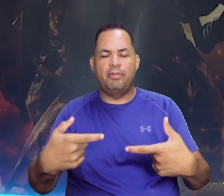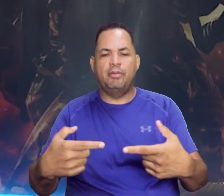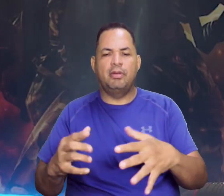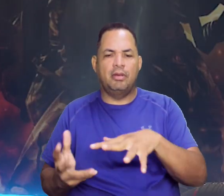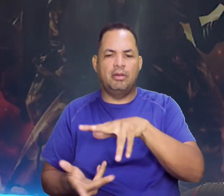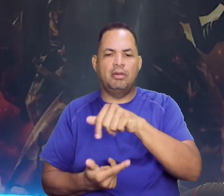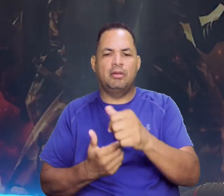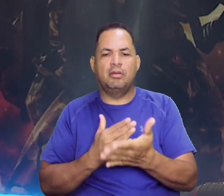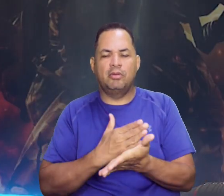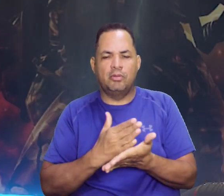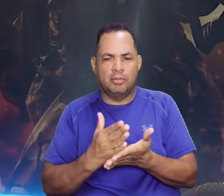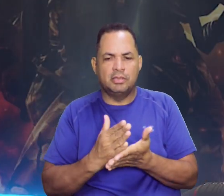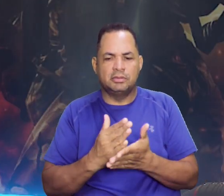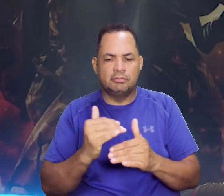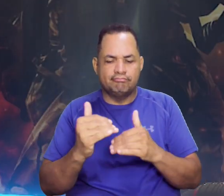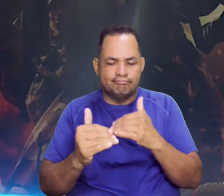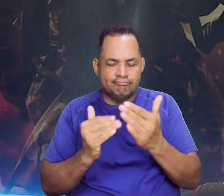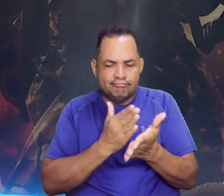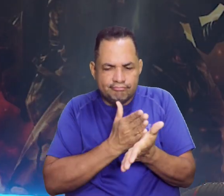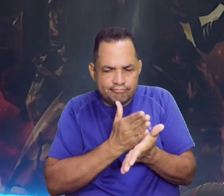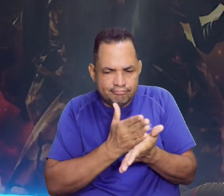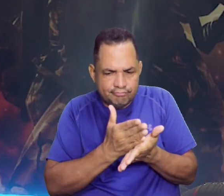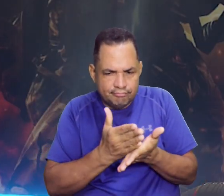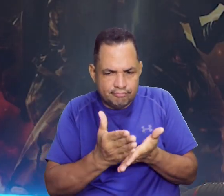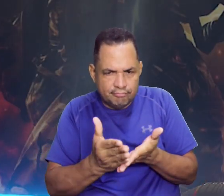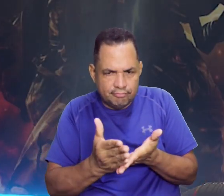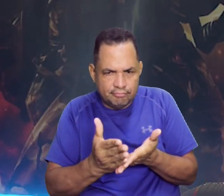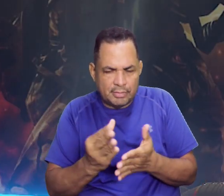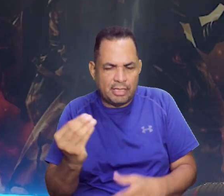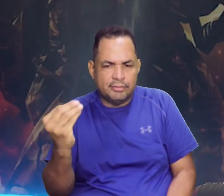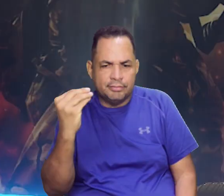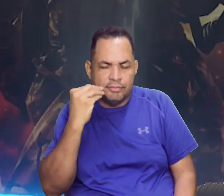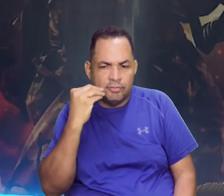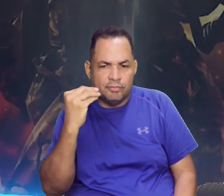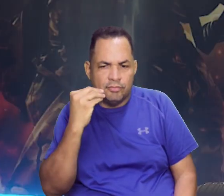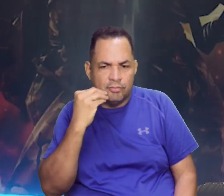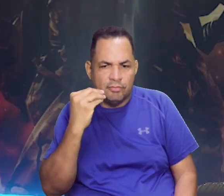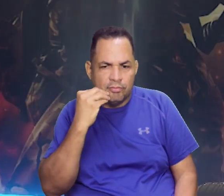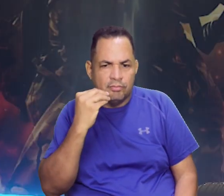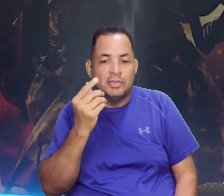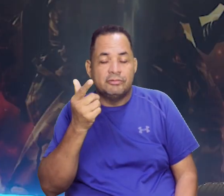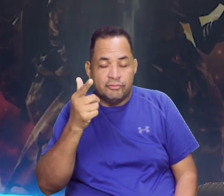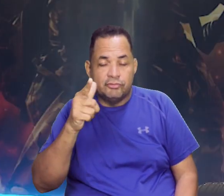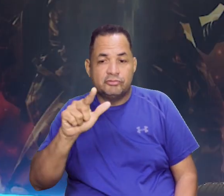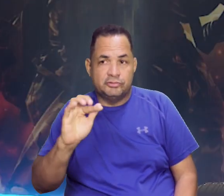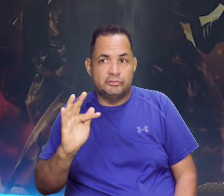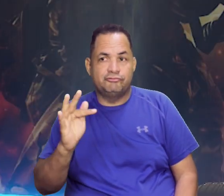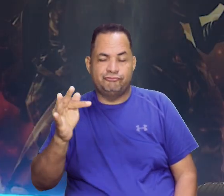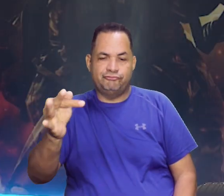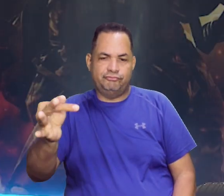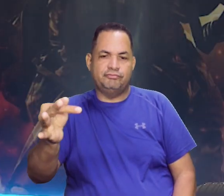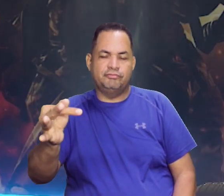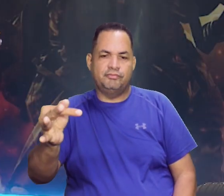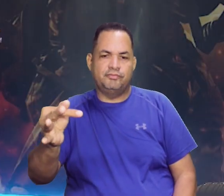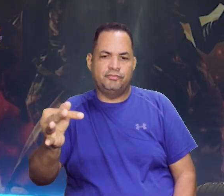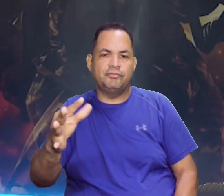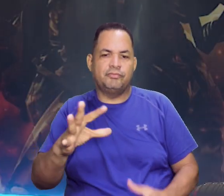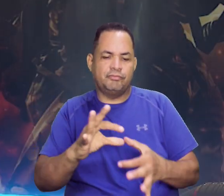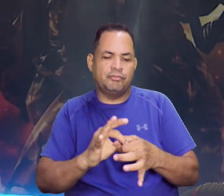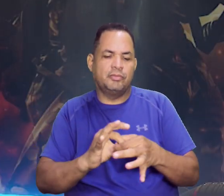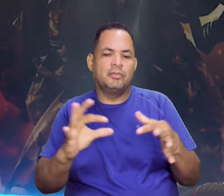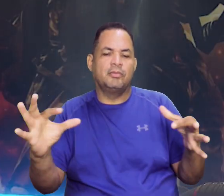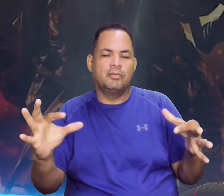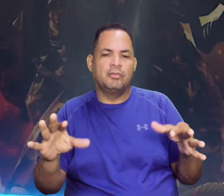começar esse processo, vai começar a tentativa, e vão conseguir, de